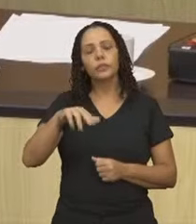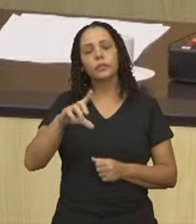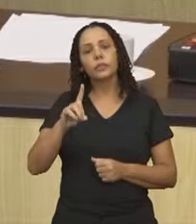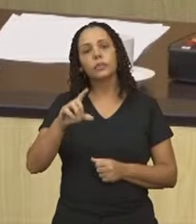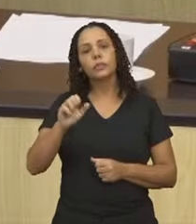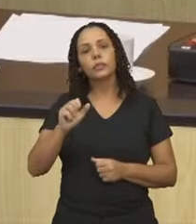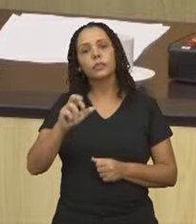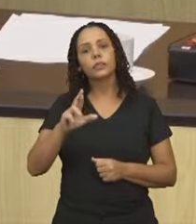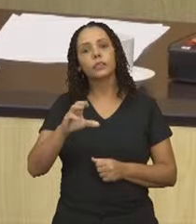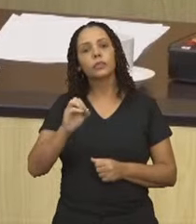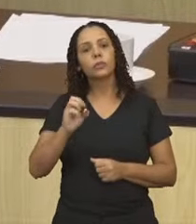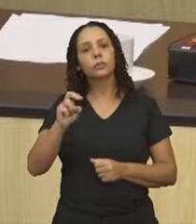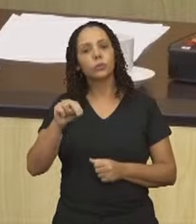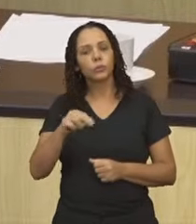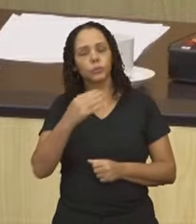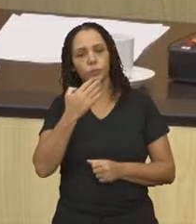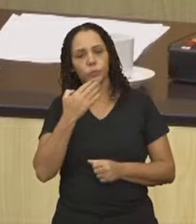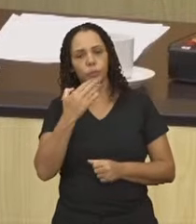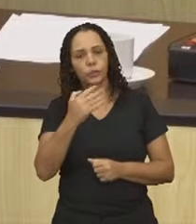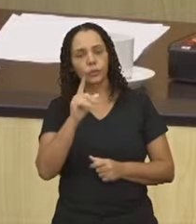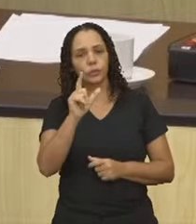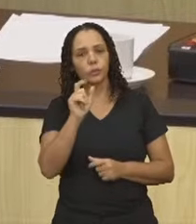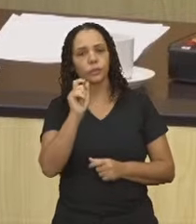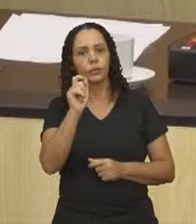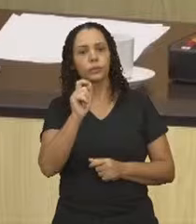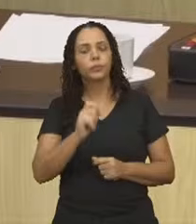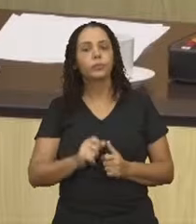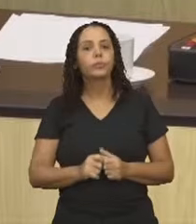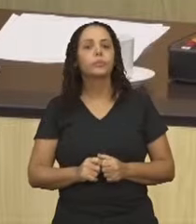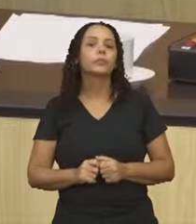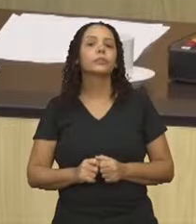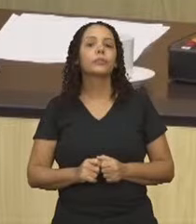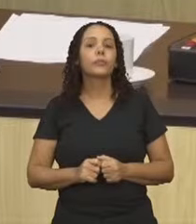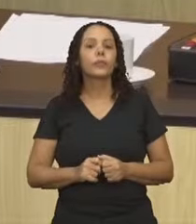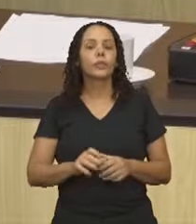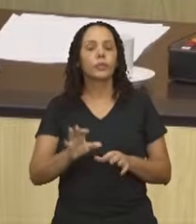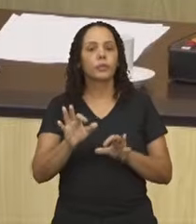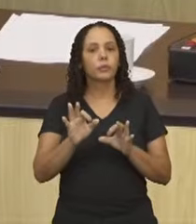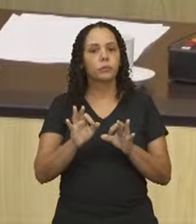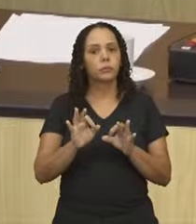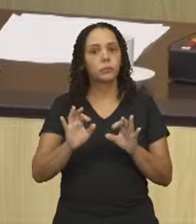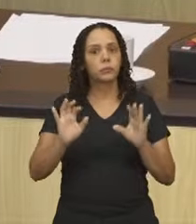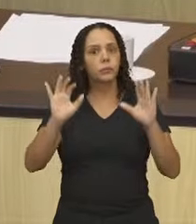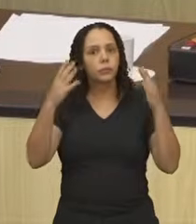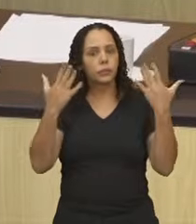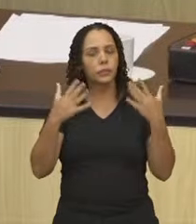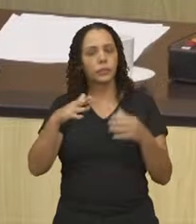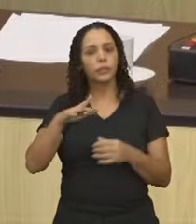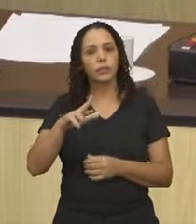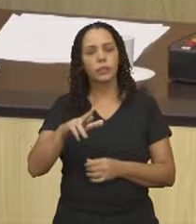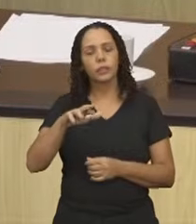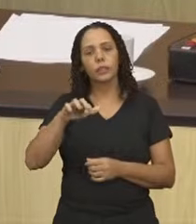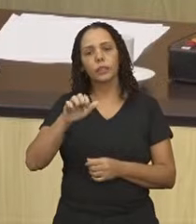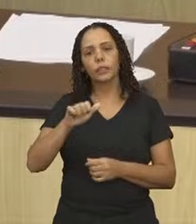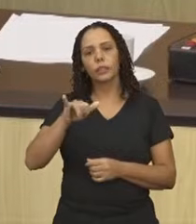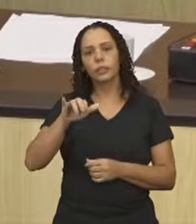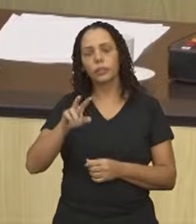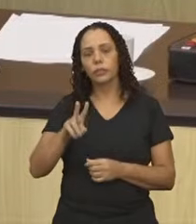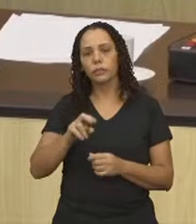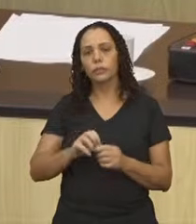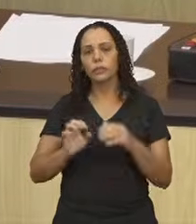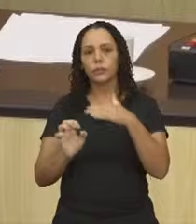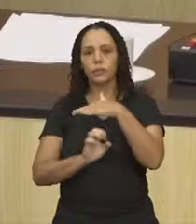Farias, solicitando providências referentes à festa rave, realizada na empresa Palácio